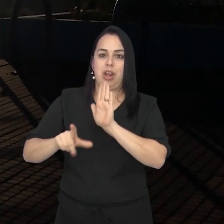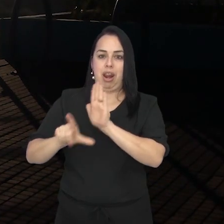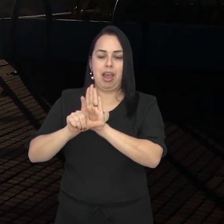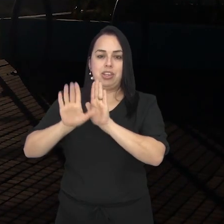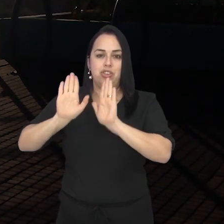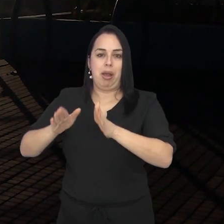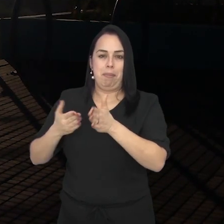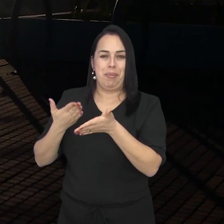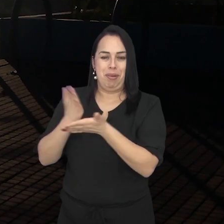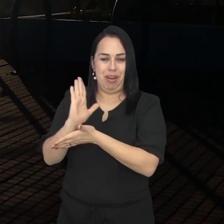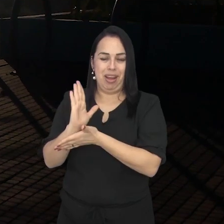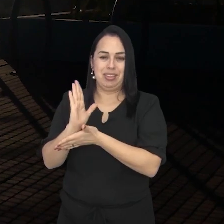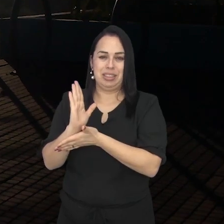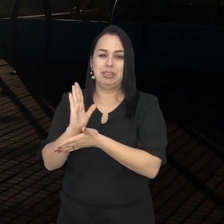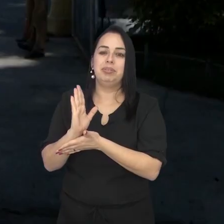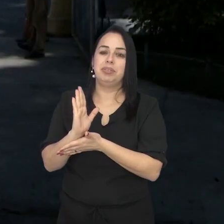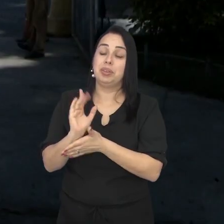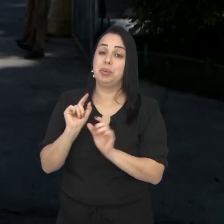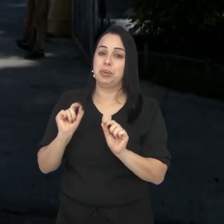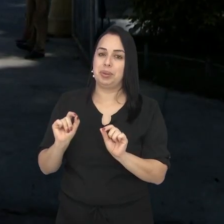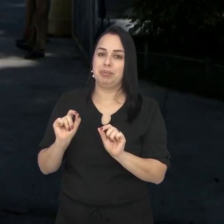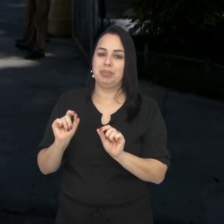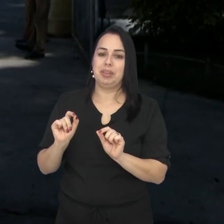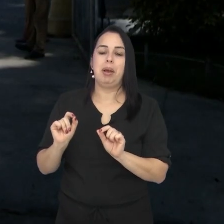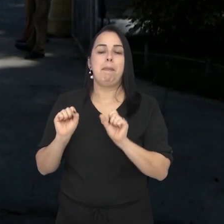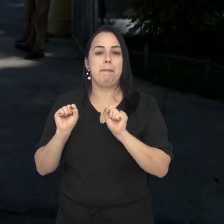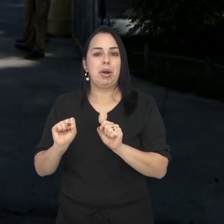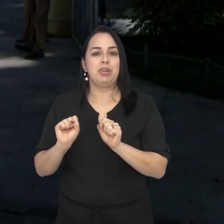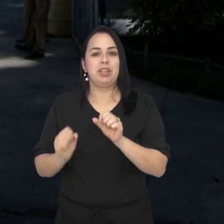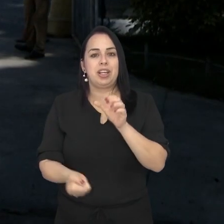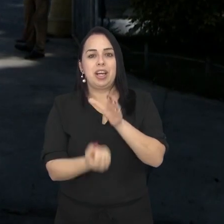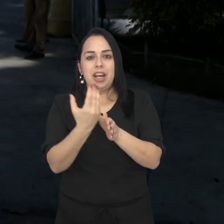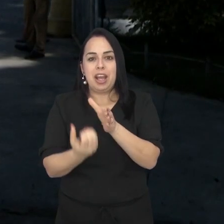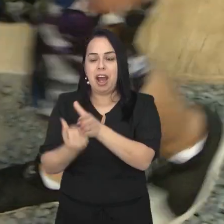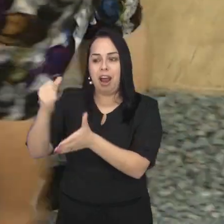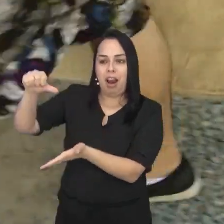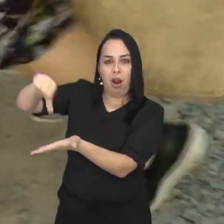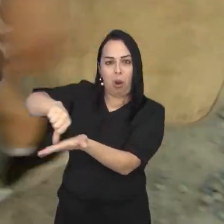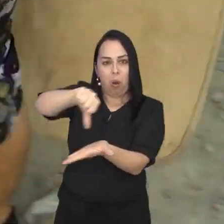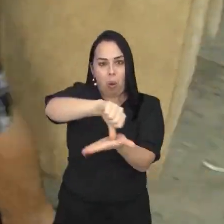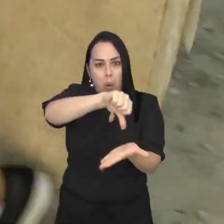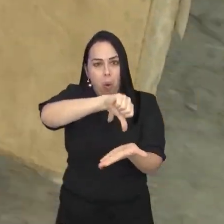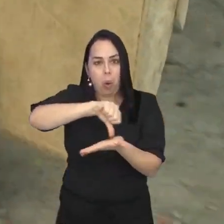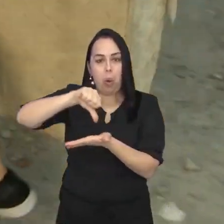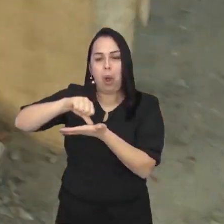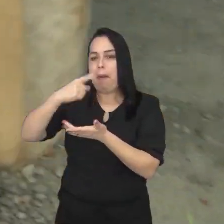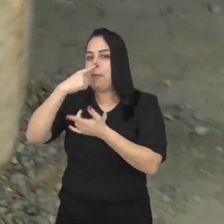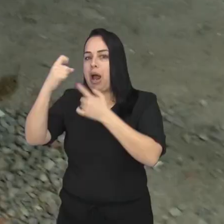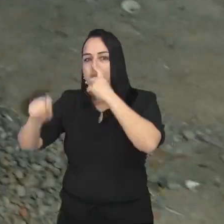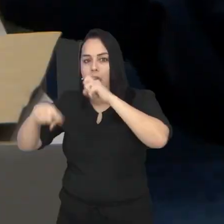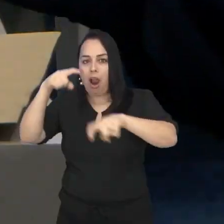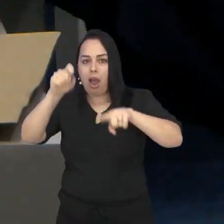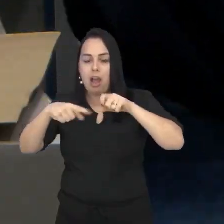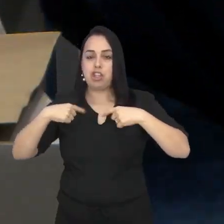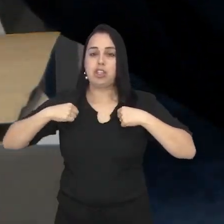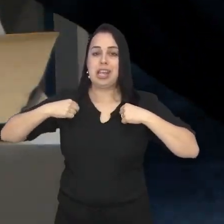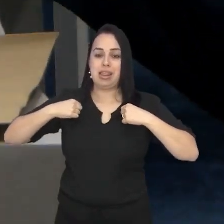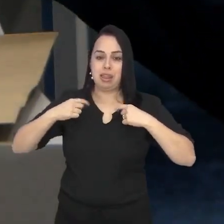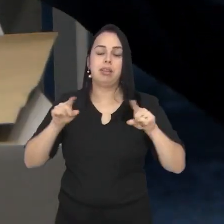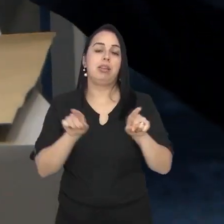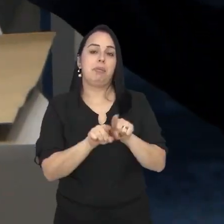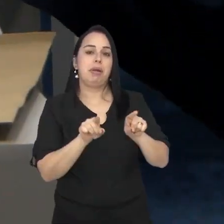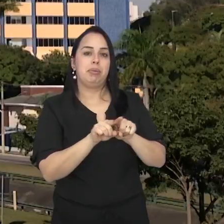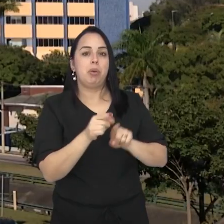no primeiro semestre de 2023 autoriza a criação de pontos de coleta e descarte de resíduos têxteis. Outra